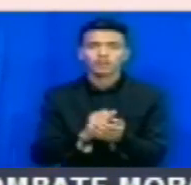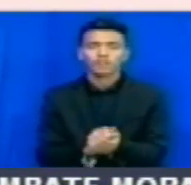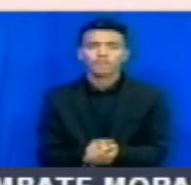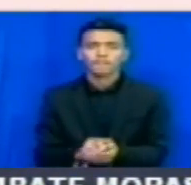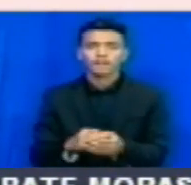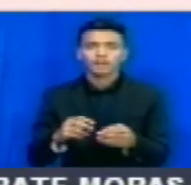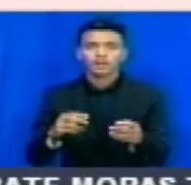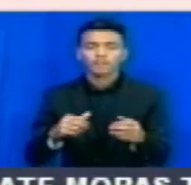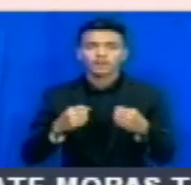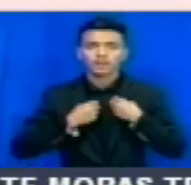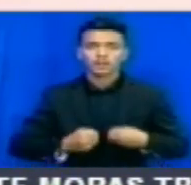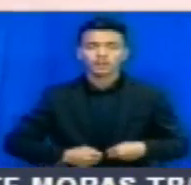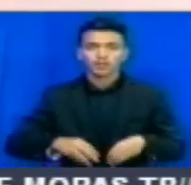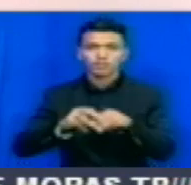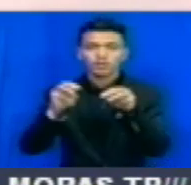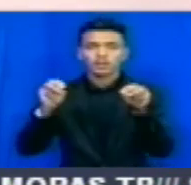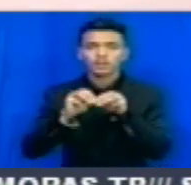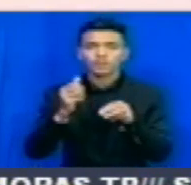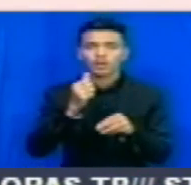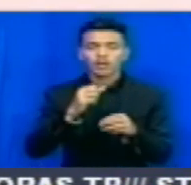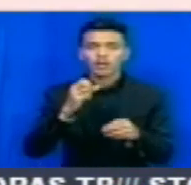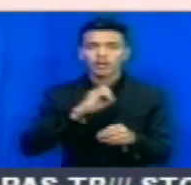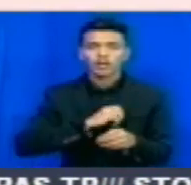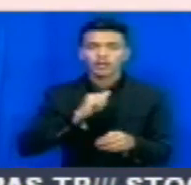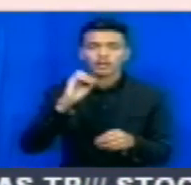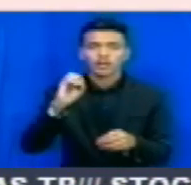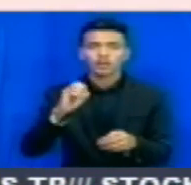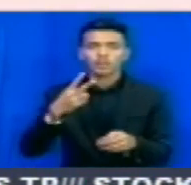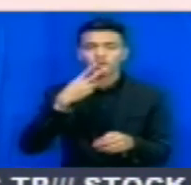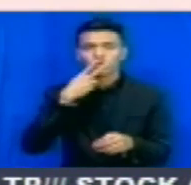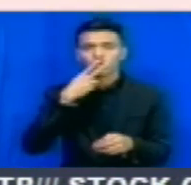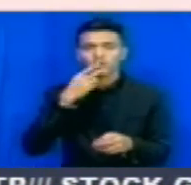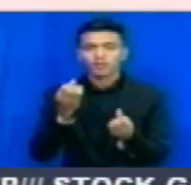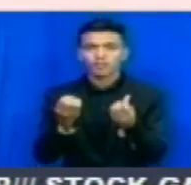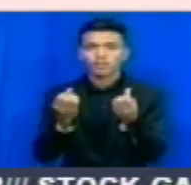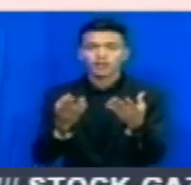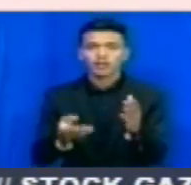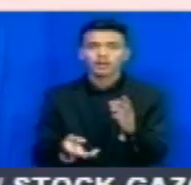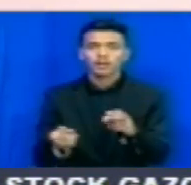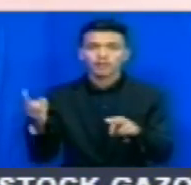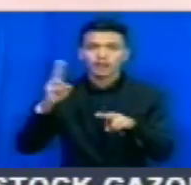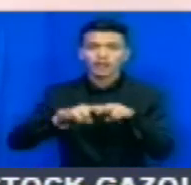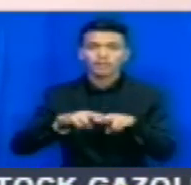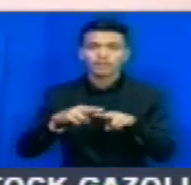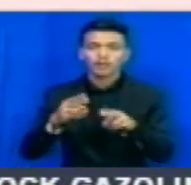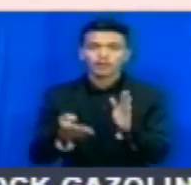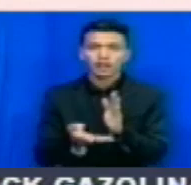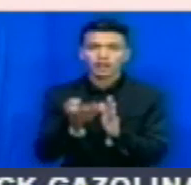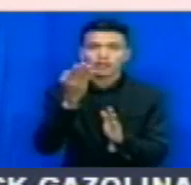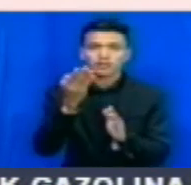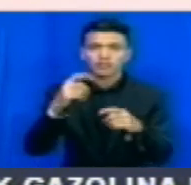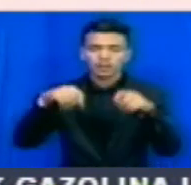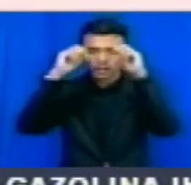saúde. Município Ainaro, né, nessa município nebe fumador, a segundo e Timor,